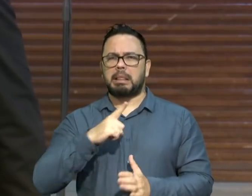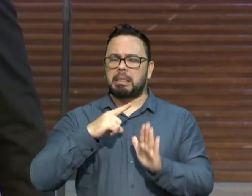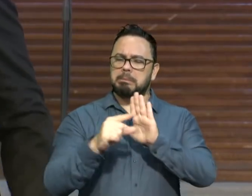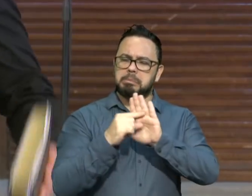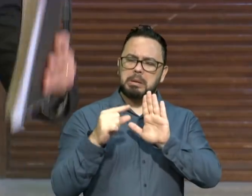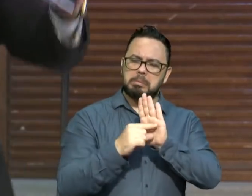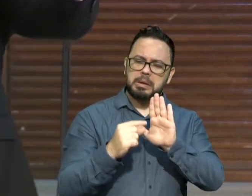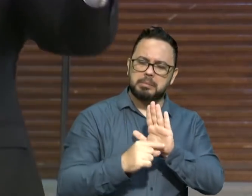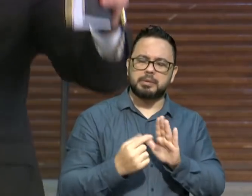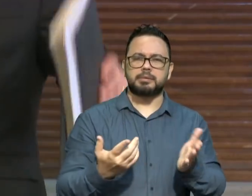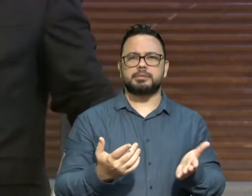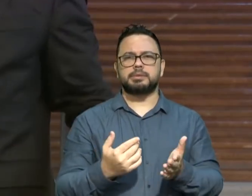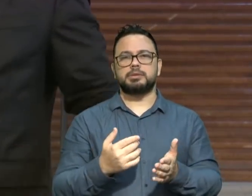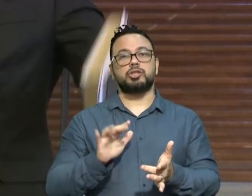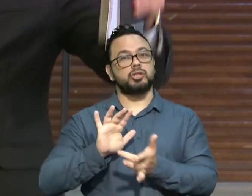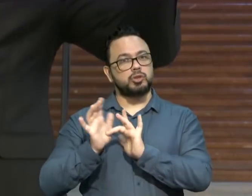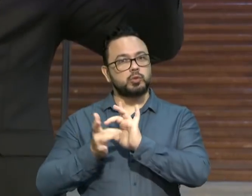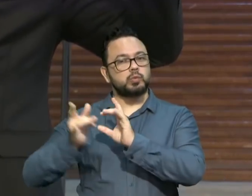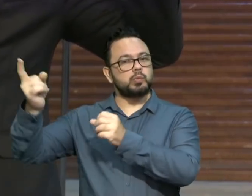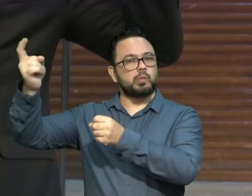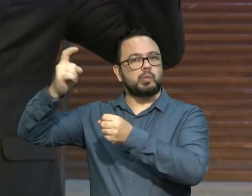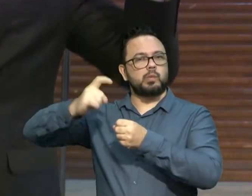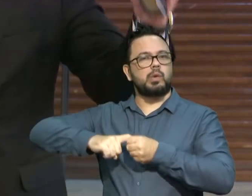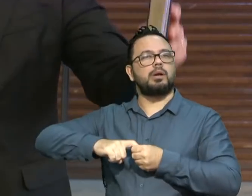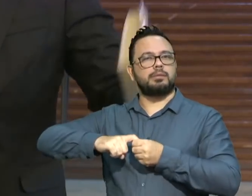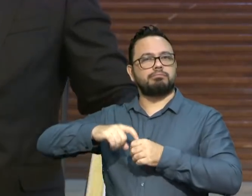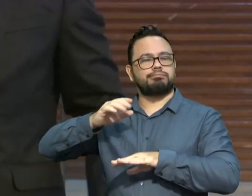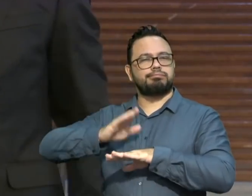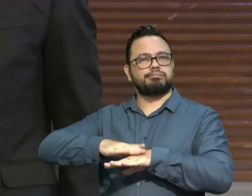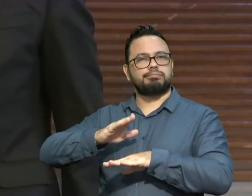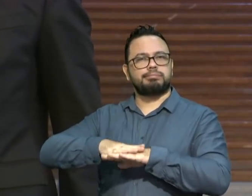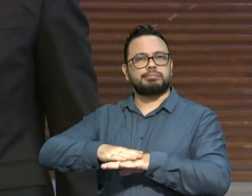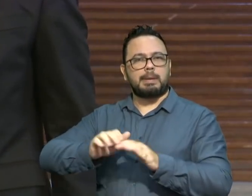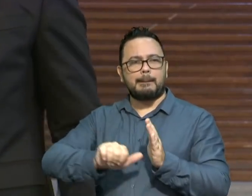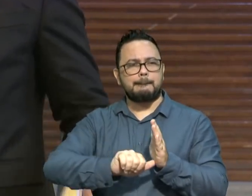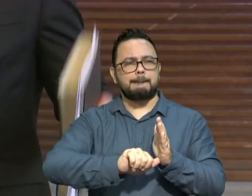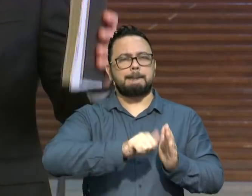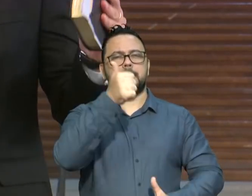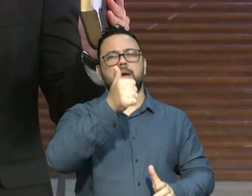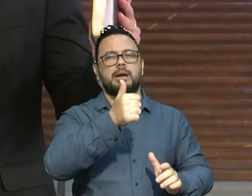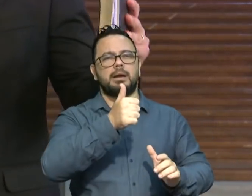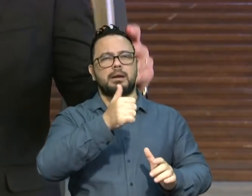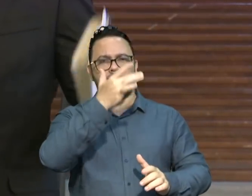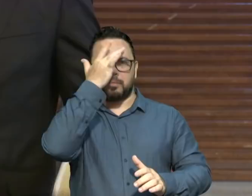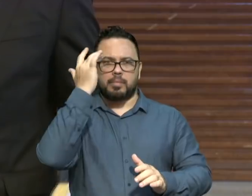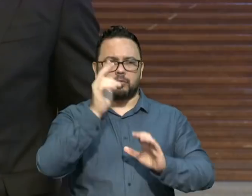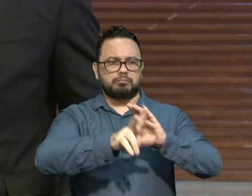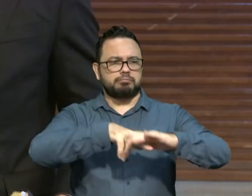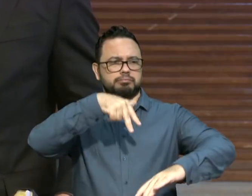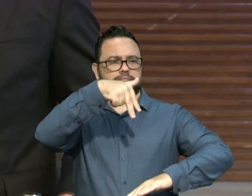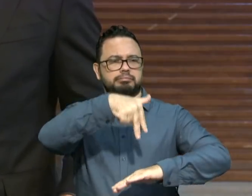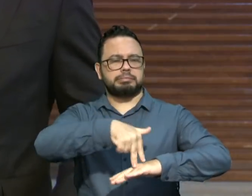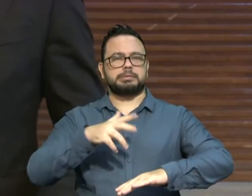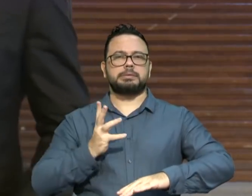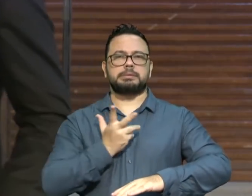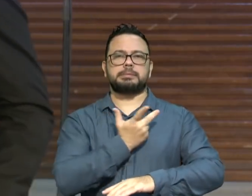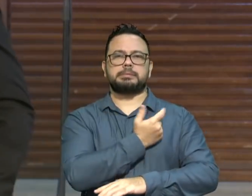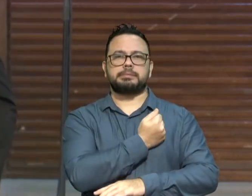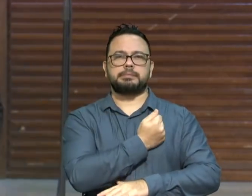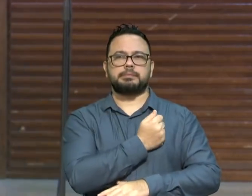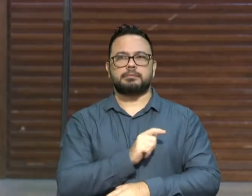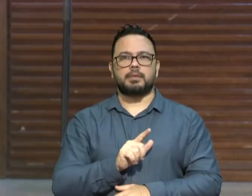textos Jesus voltará e ele fará grande primeira ressurreição ressurreição dos justos